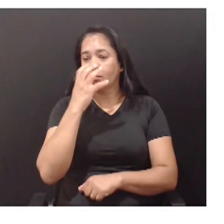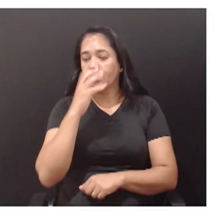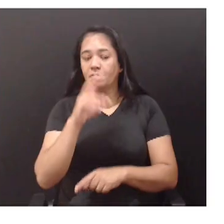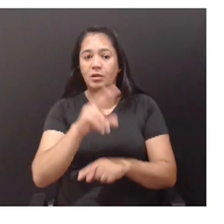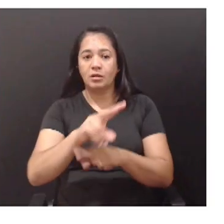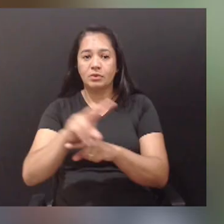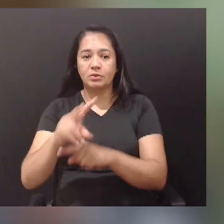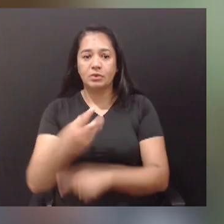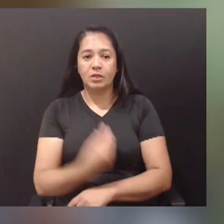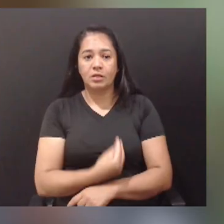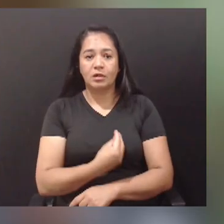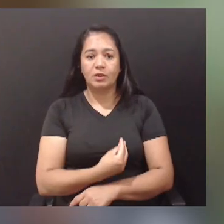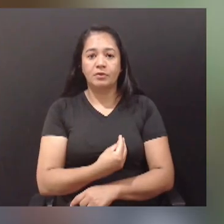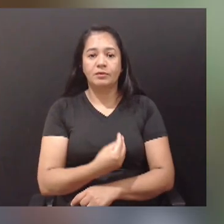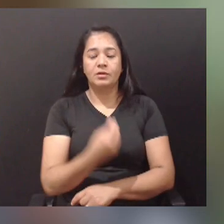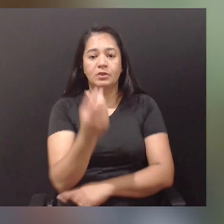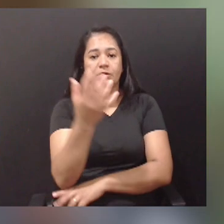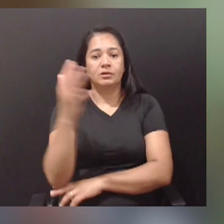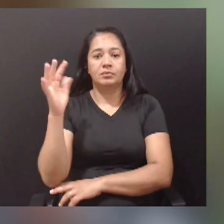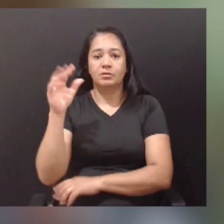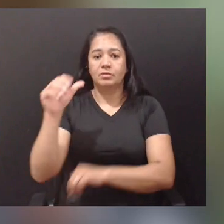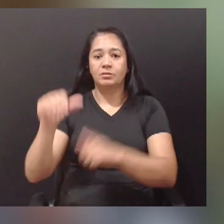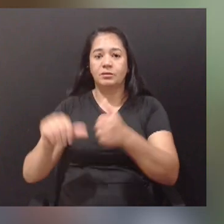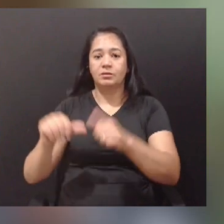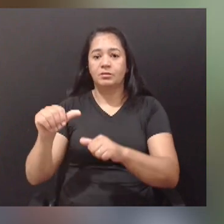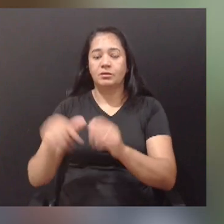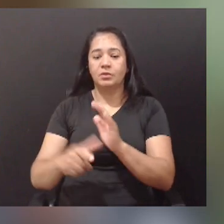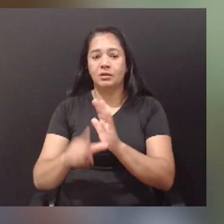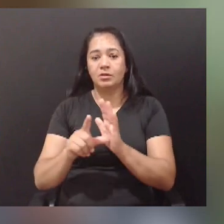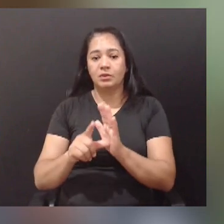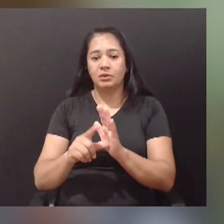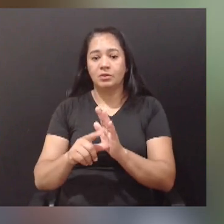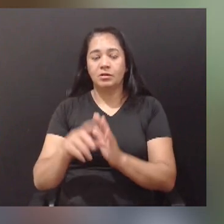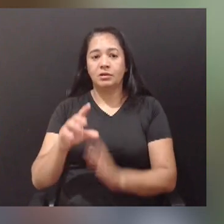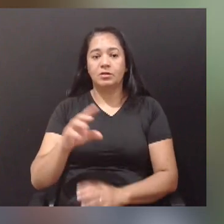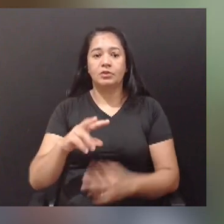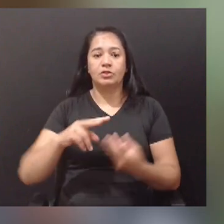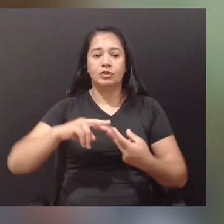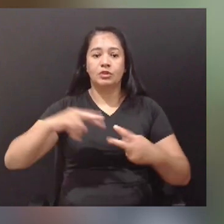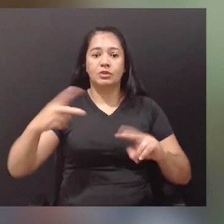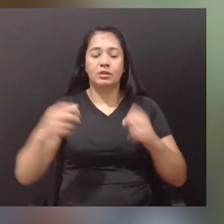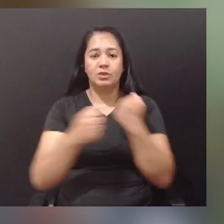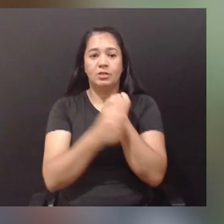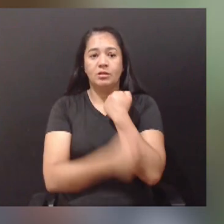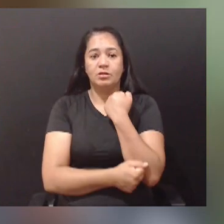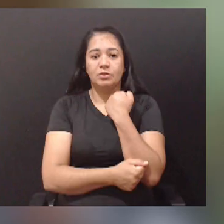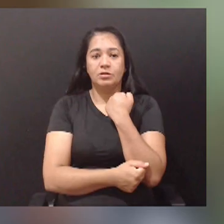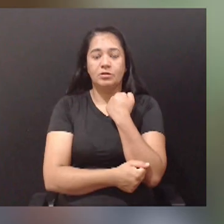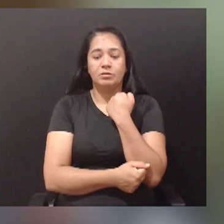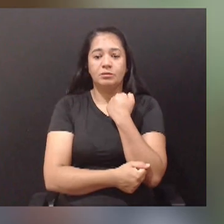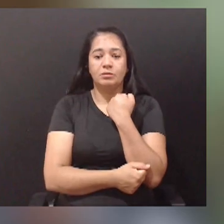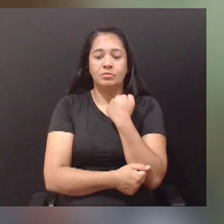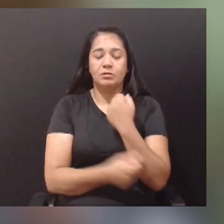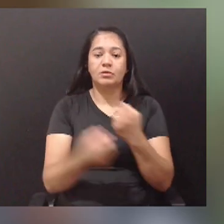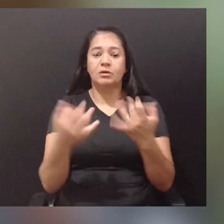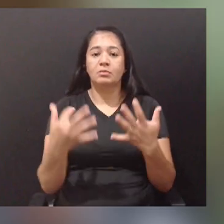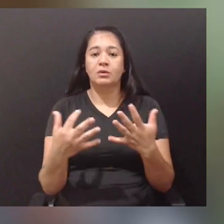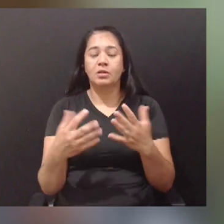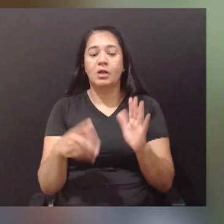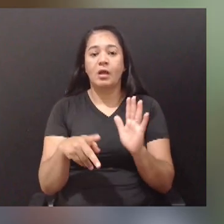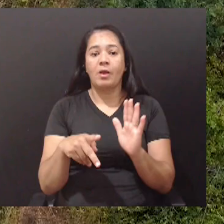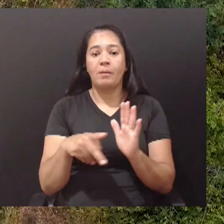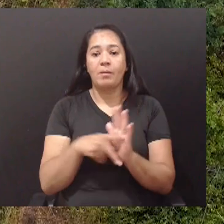vida selvagem. Análises preliminares de DNA das fezes sugerem que elas realmente pertencem